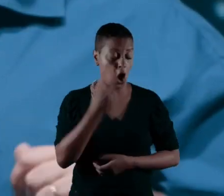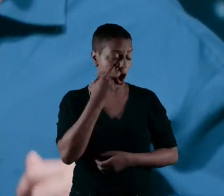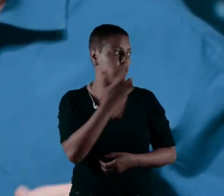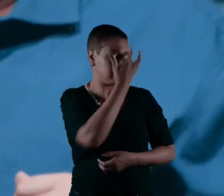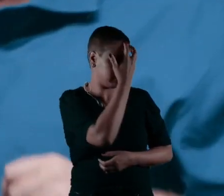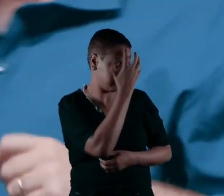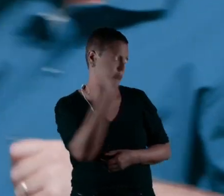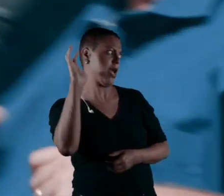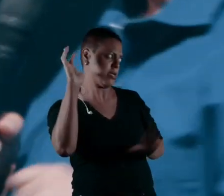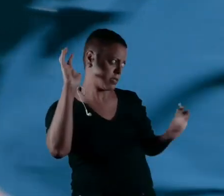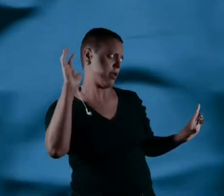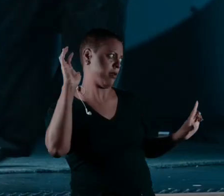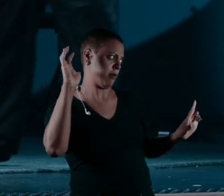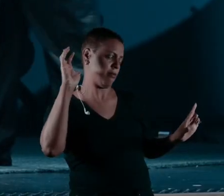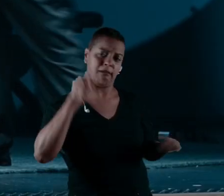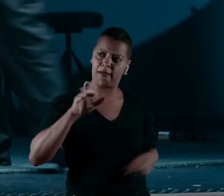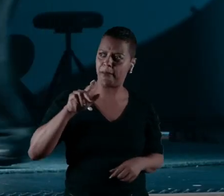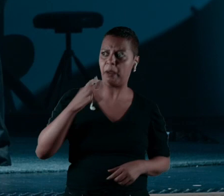irmão.